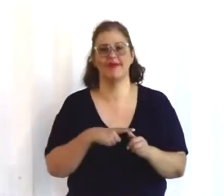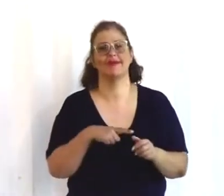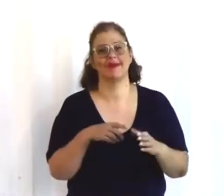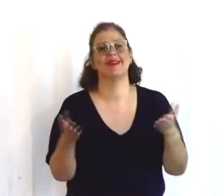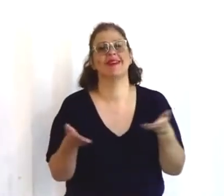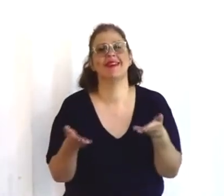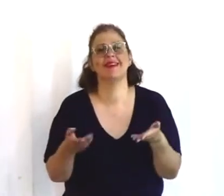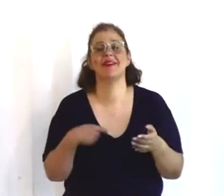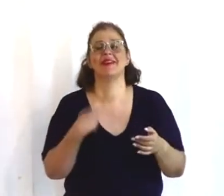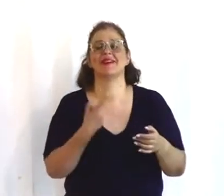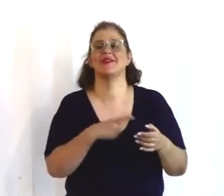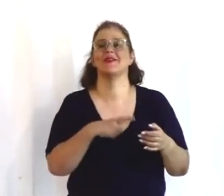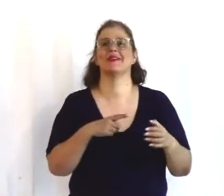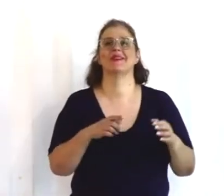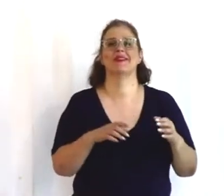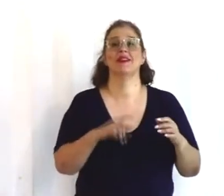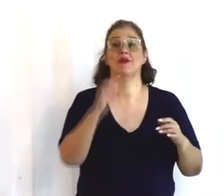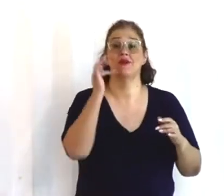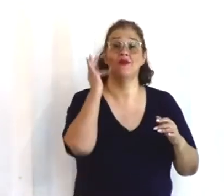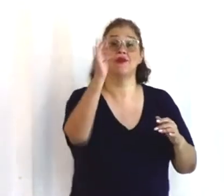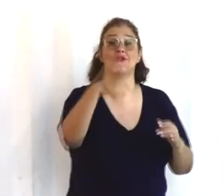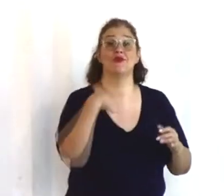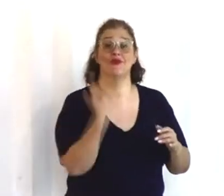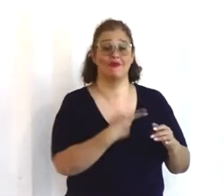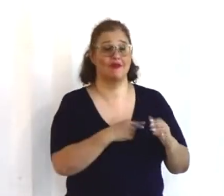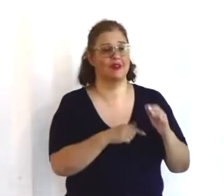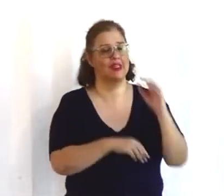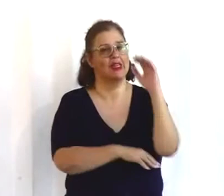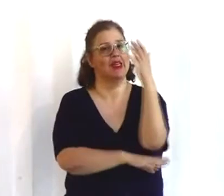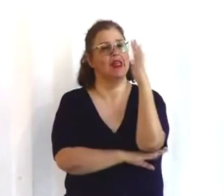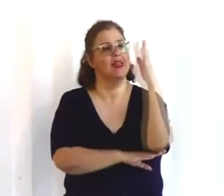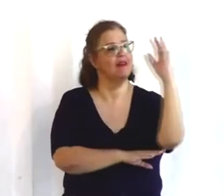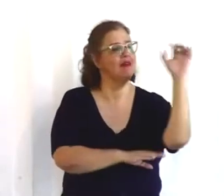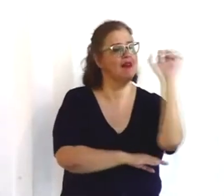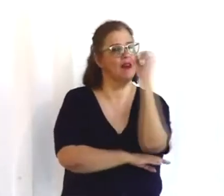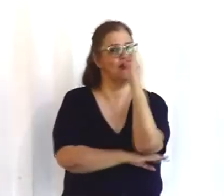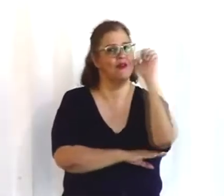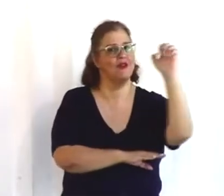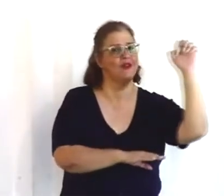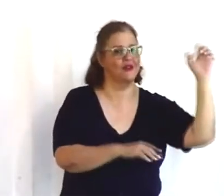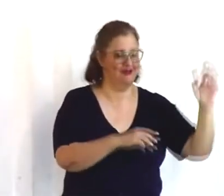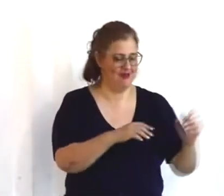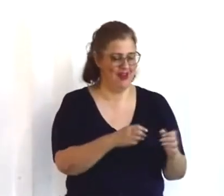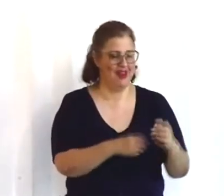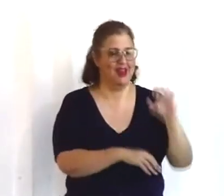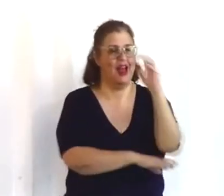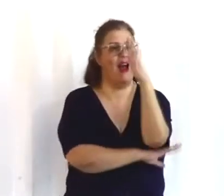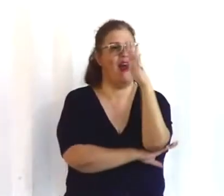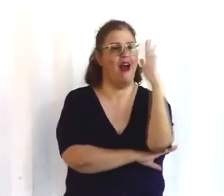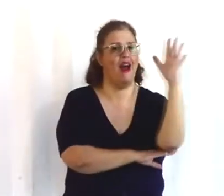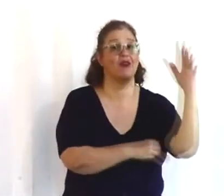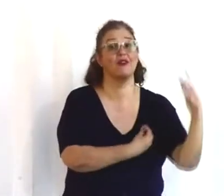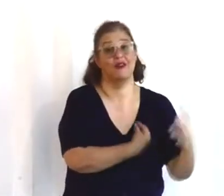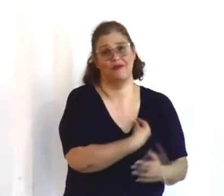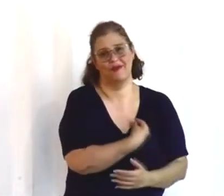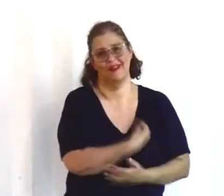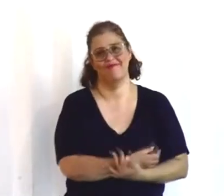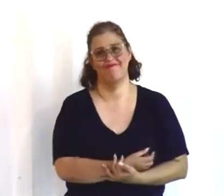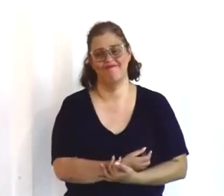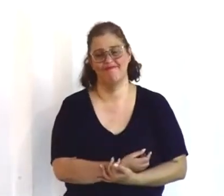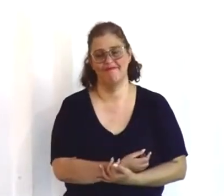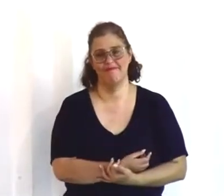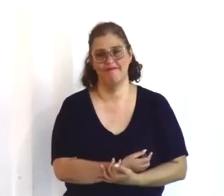à árvore da vida. Na verdade, nós estamos falando de quem, irmãos? De Jesus. Jesus é a nossa